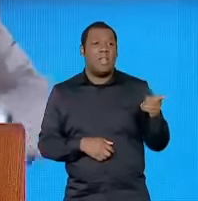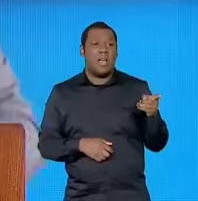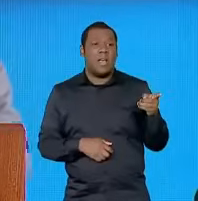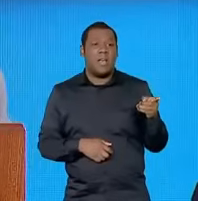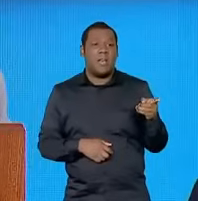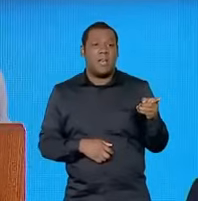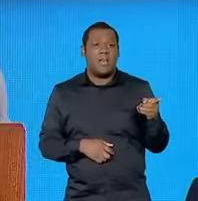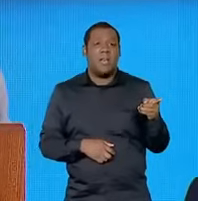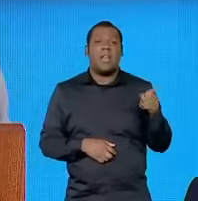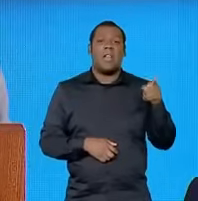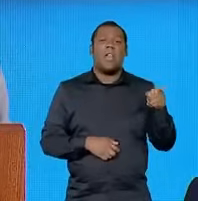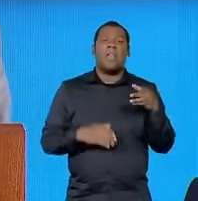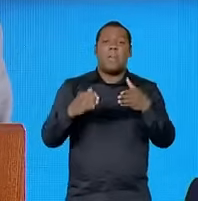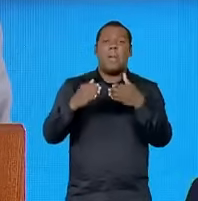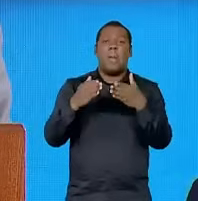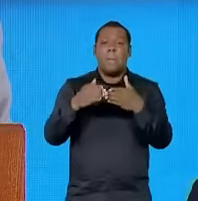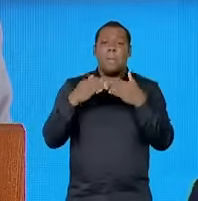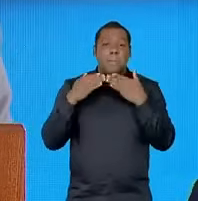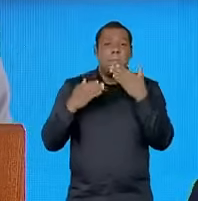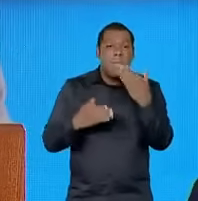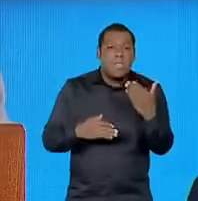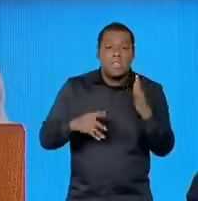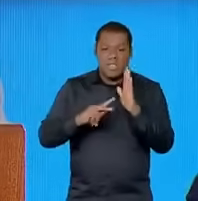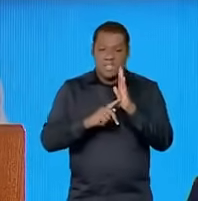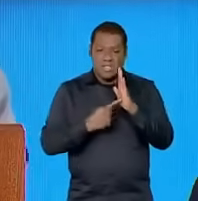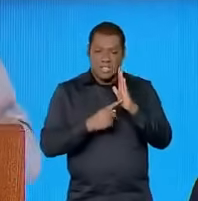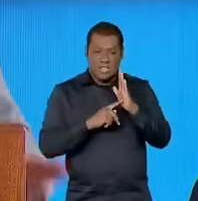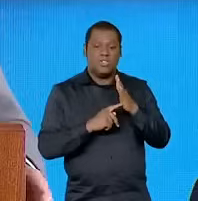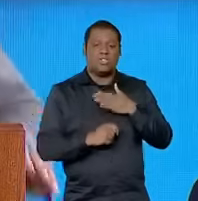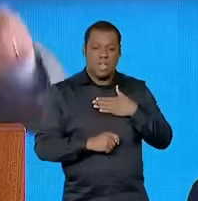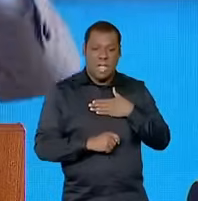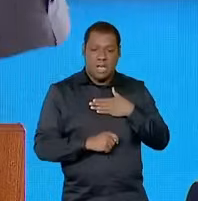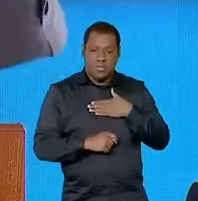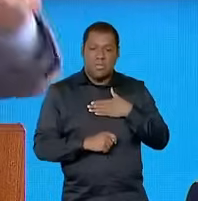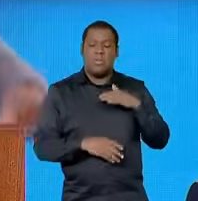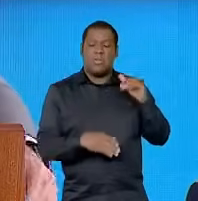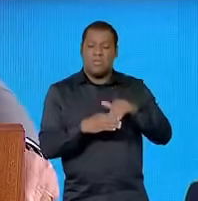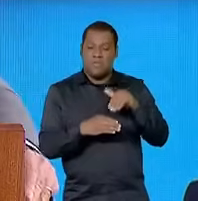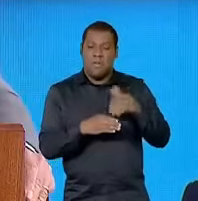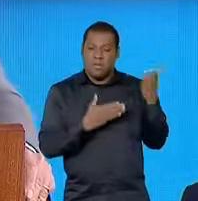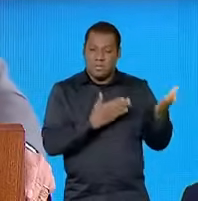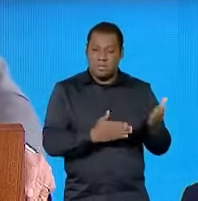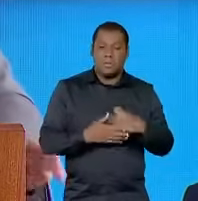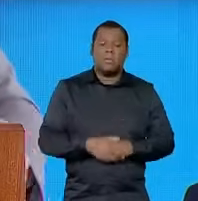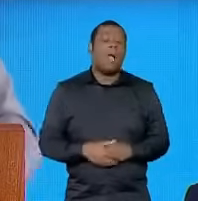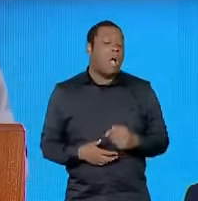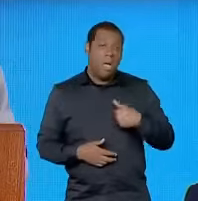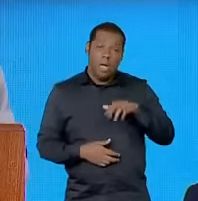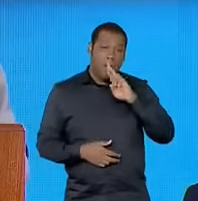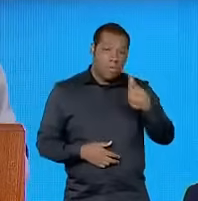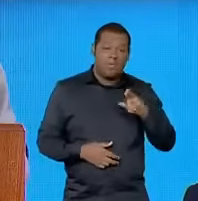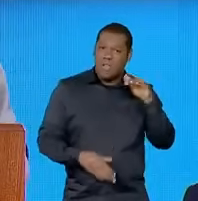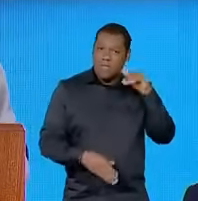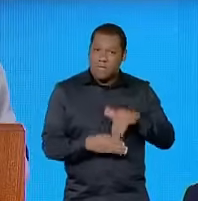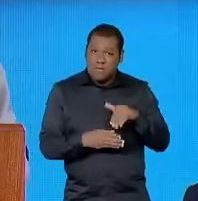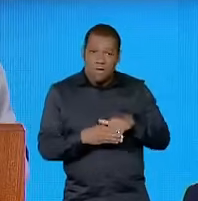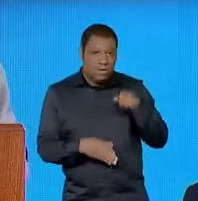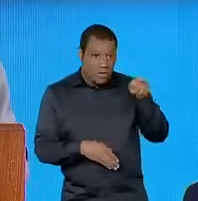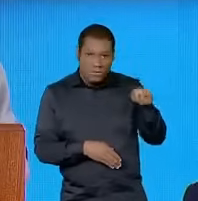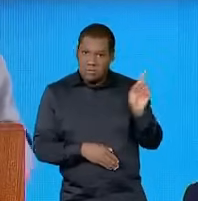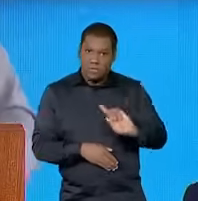não vai votar no senhor, porque o senhor fez isso, isso, isso contra o sindicato, a gente vai votar no candidato da